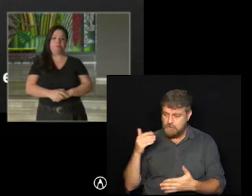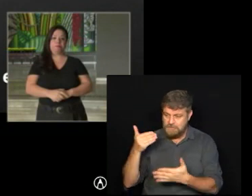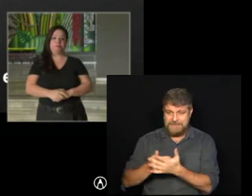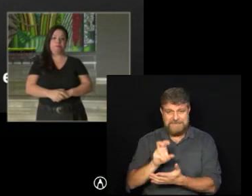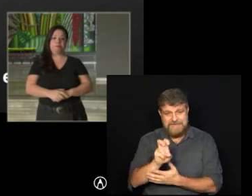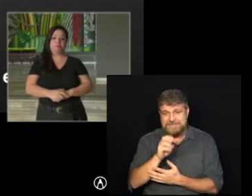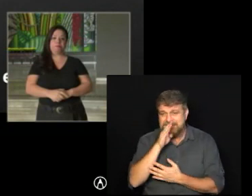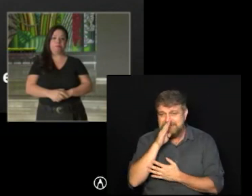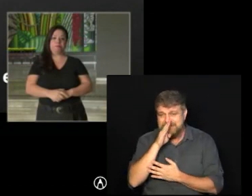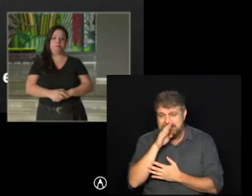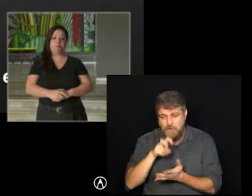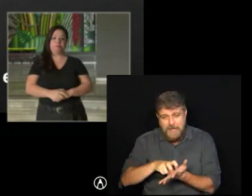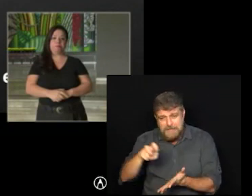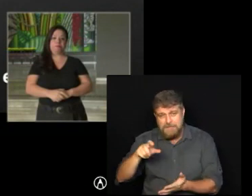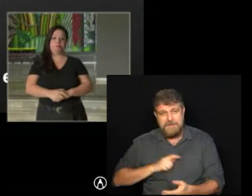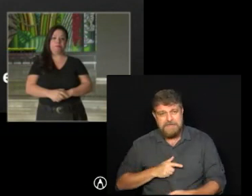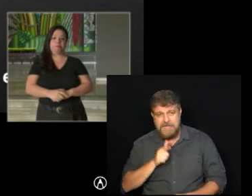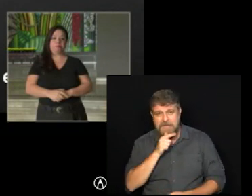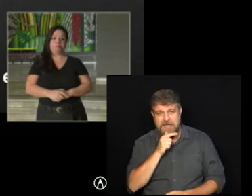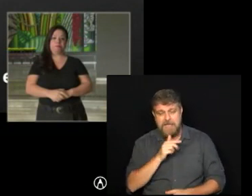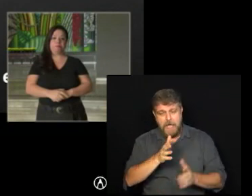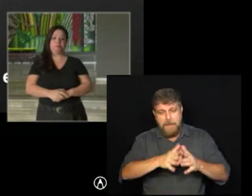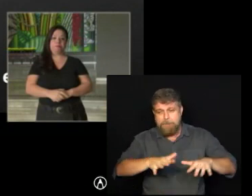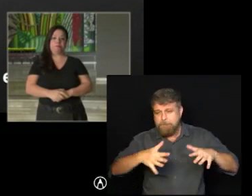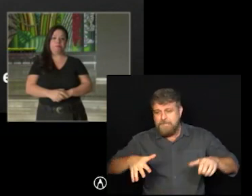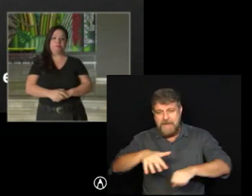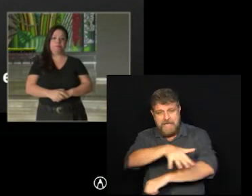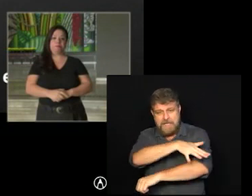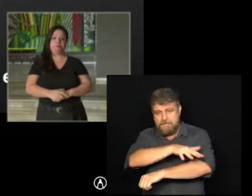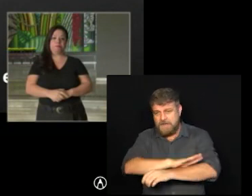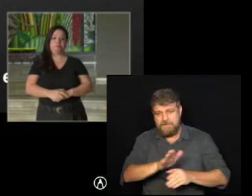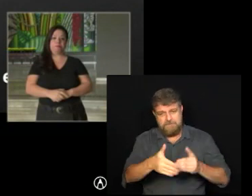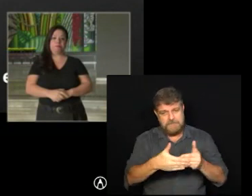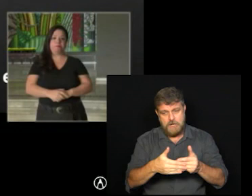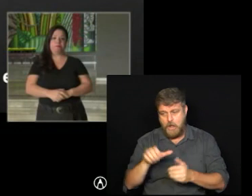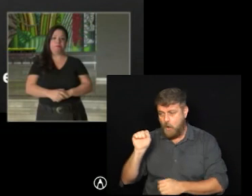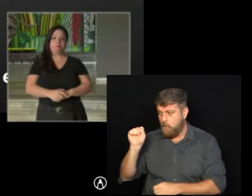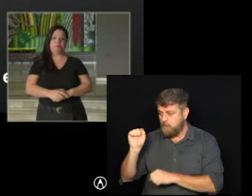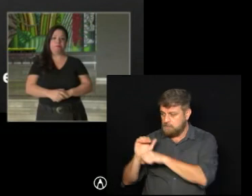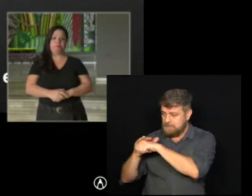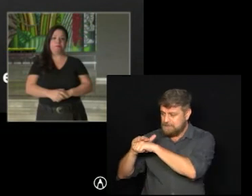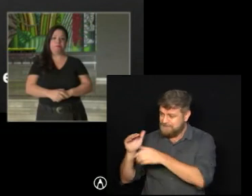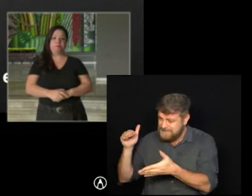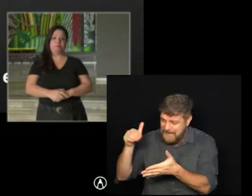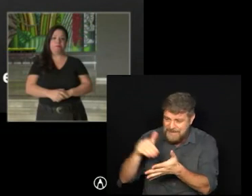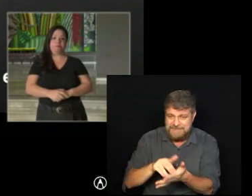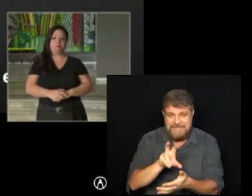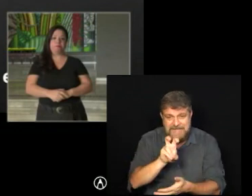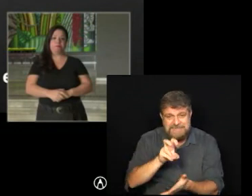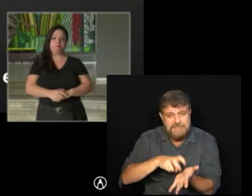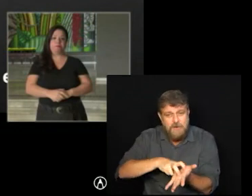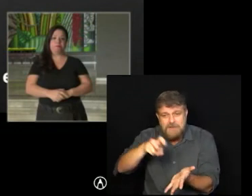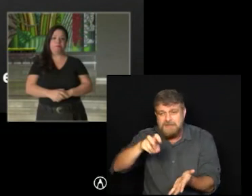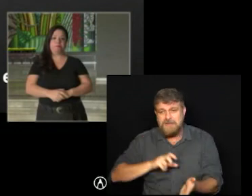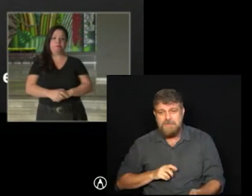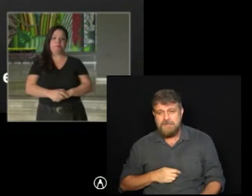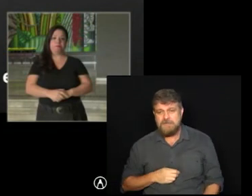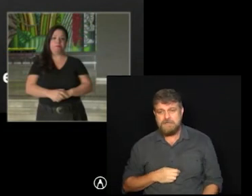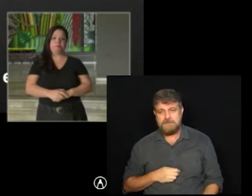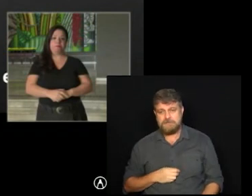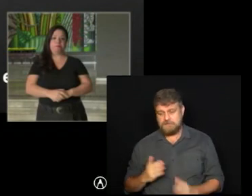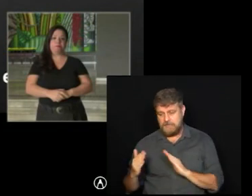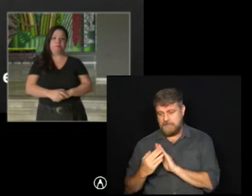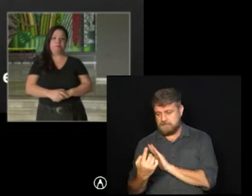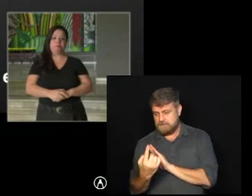proibição de uso de praias e parques. Então, entre 8 horas da noite e 5 horas da manhã, toque de